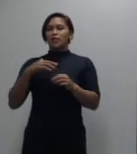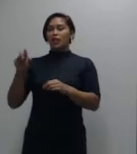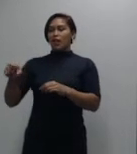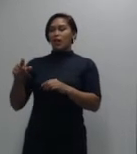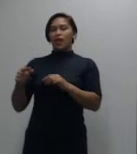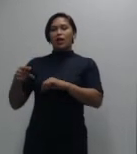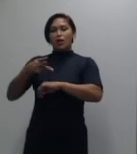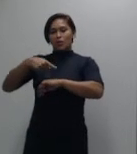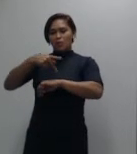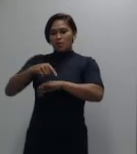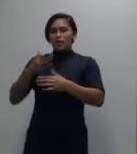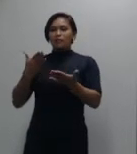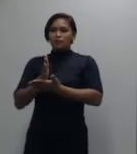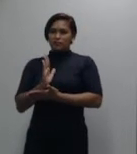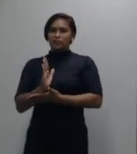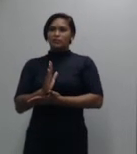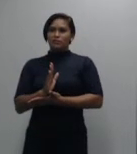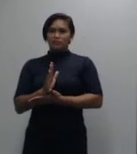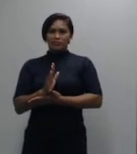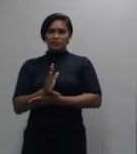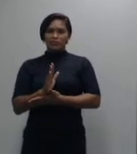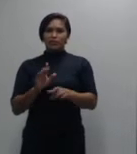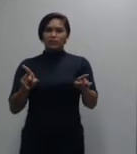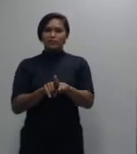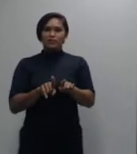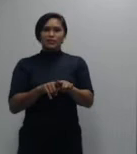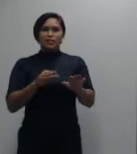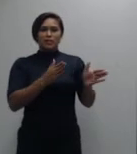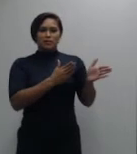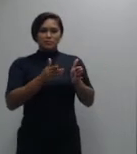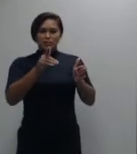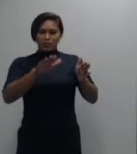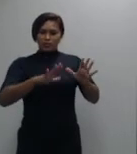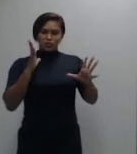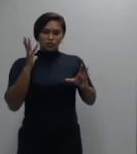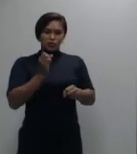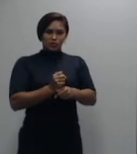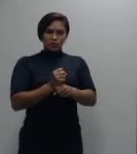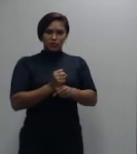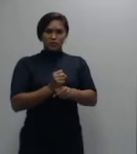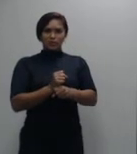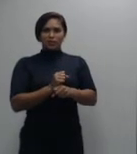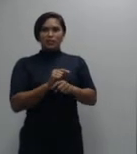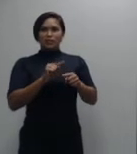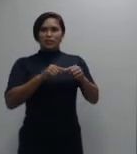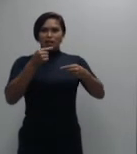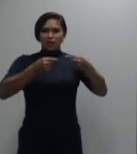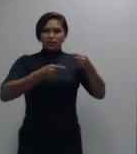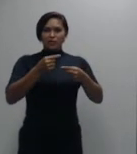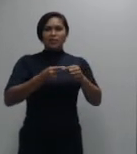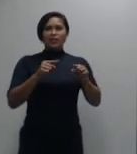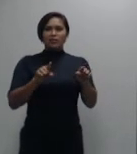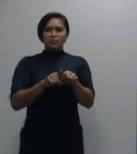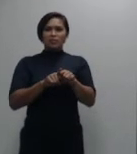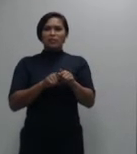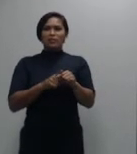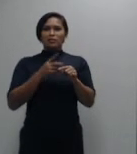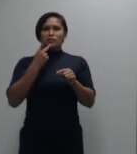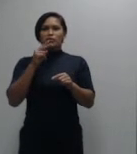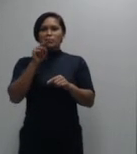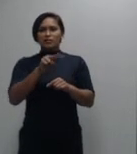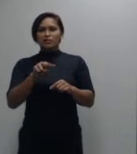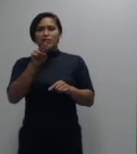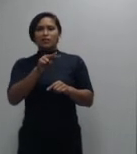válida e ficar parte dela já cumprida e não se discute transitado em julgado e o que